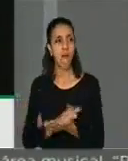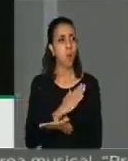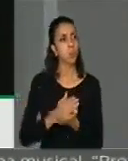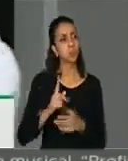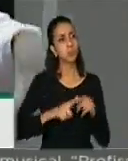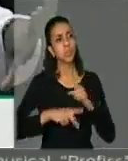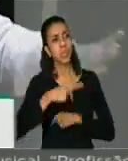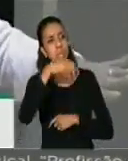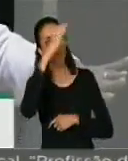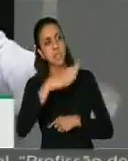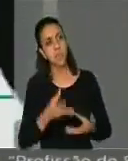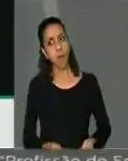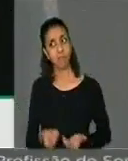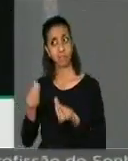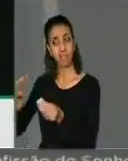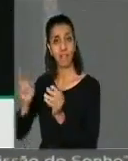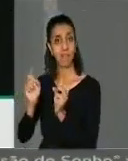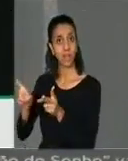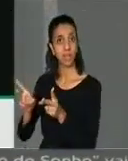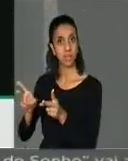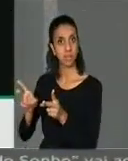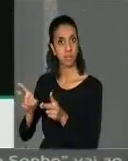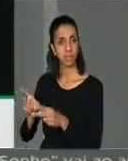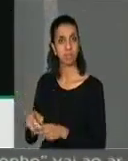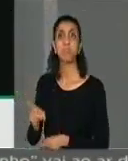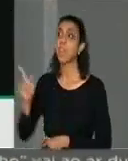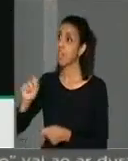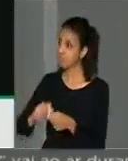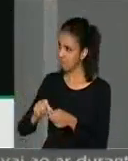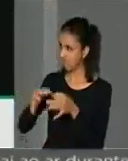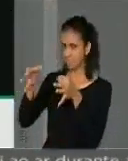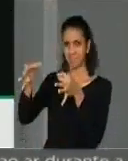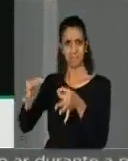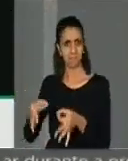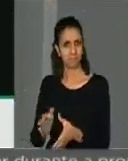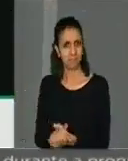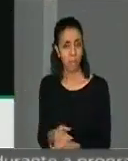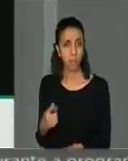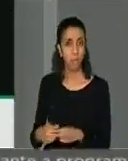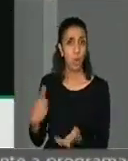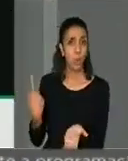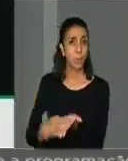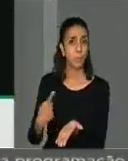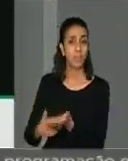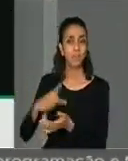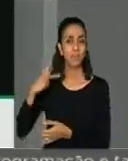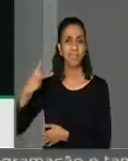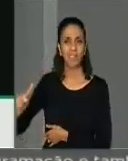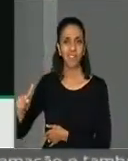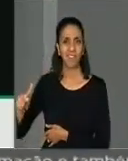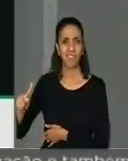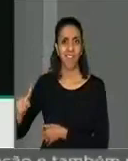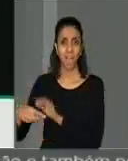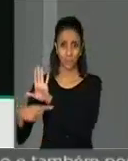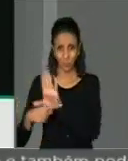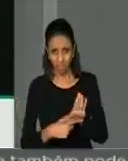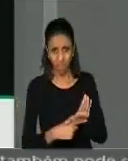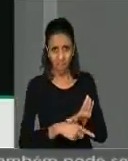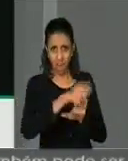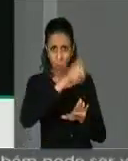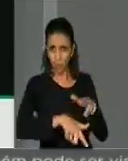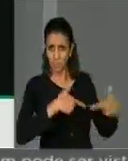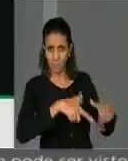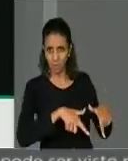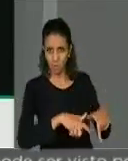produtos. E o que ele está fazendo muito bem, porque o seu compromisso não é com o povo trabalhador